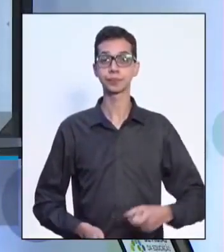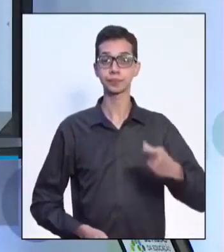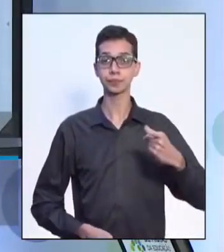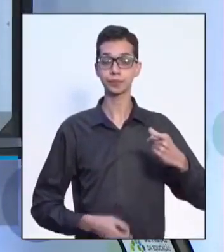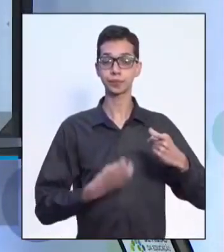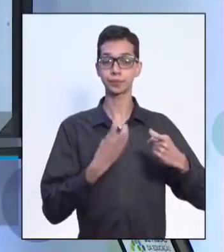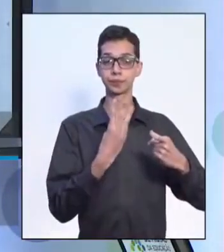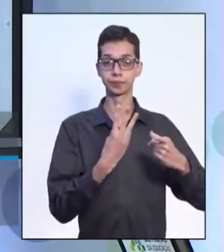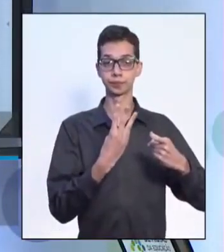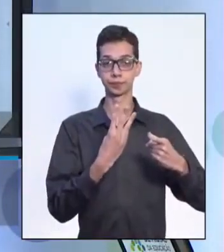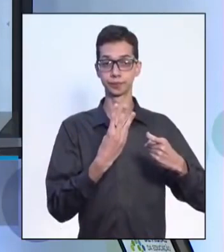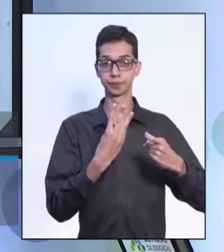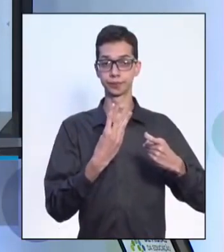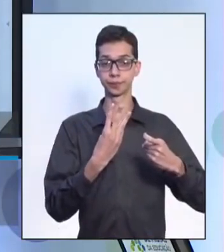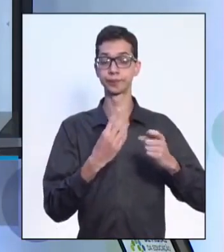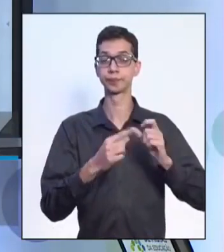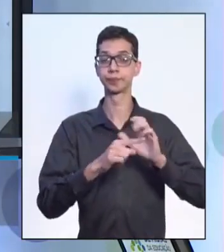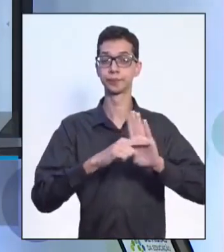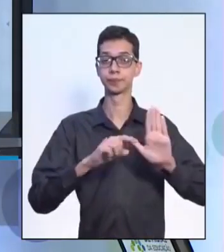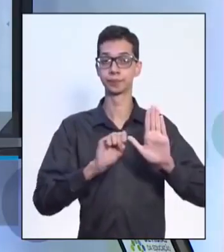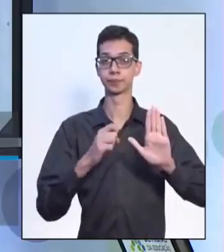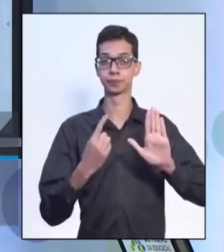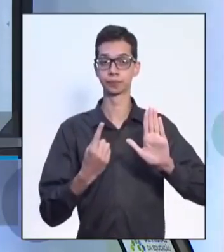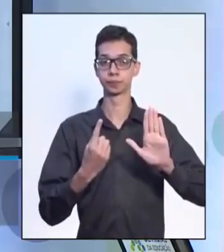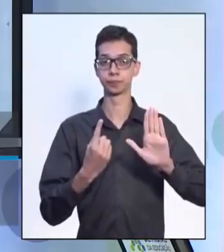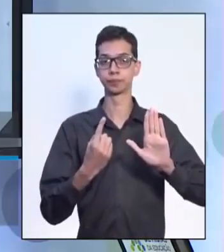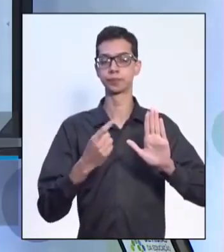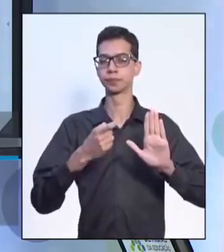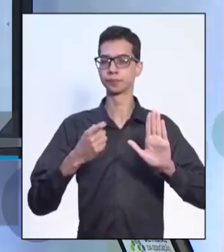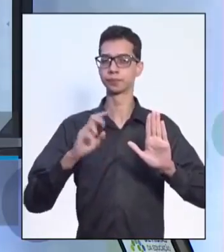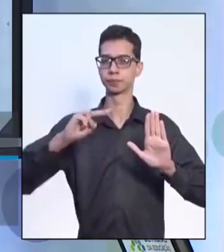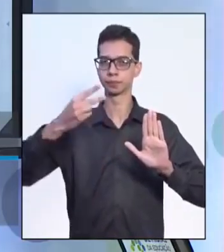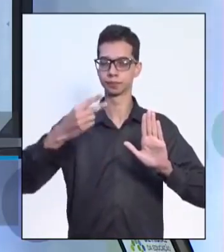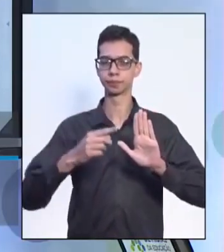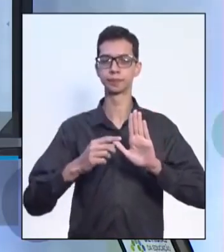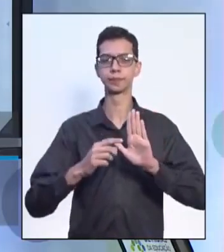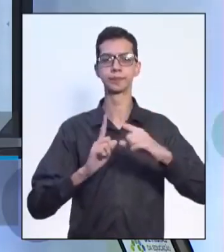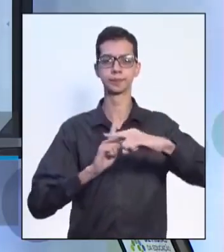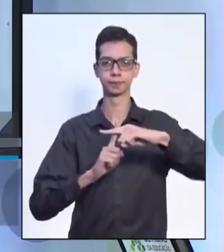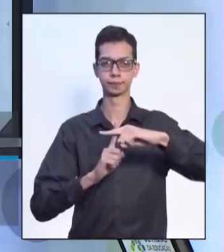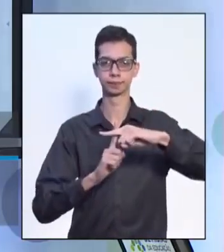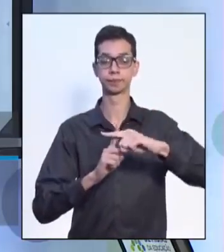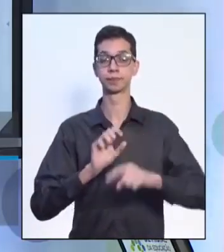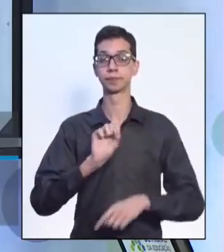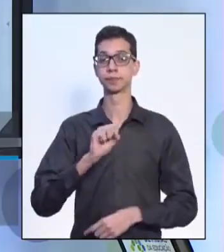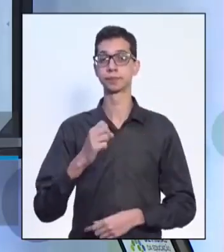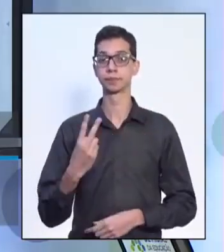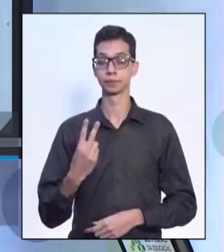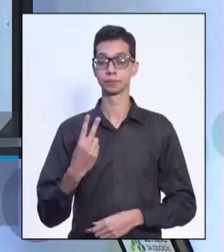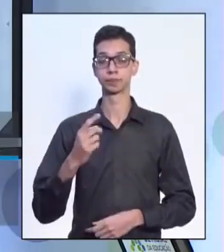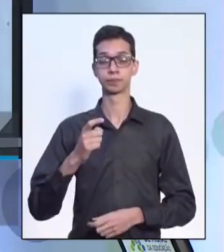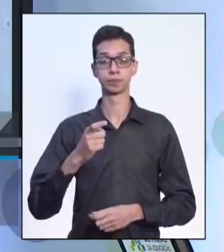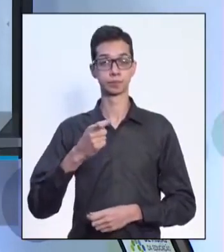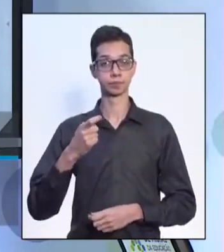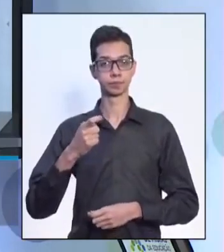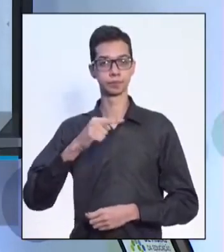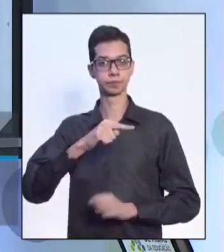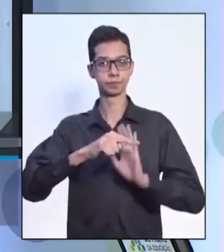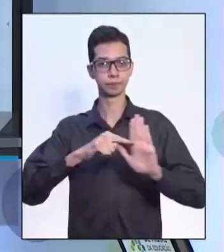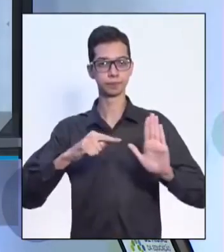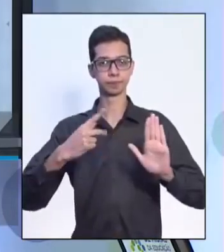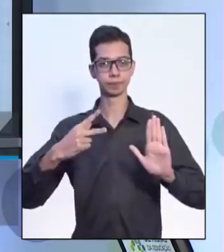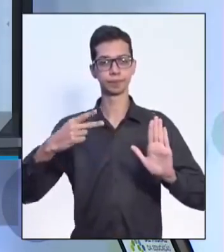menos S1x ao quadrado mais S2x menos p igual a 0. Aqui as